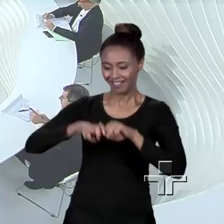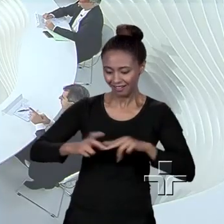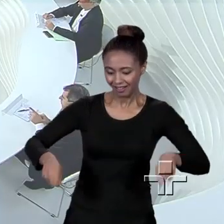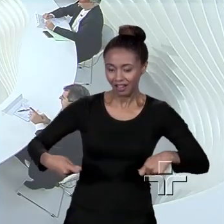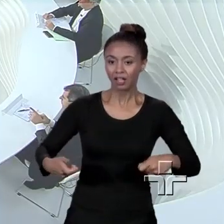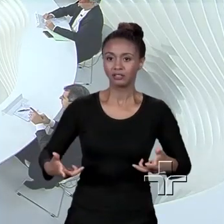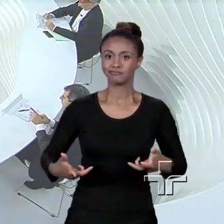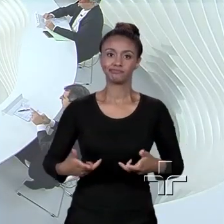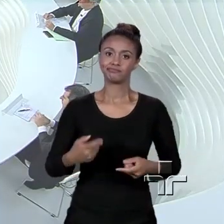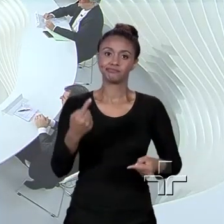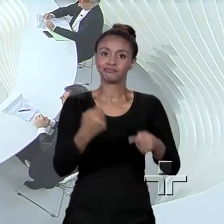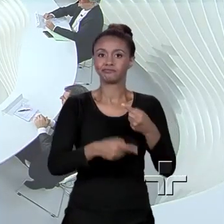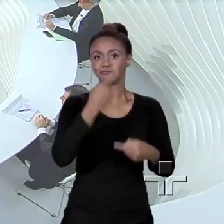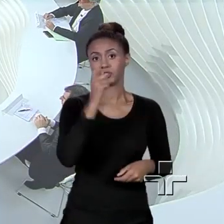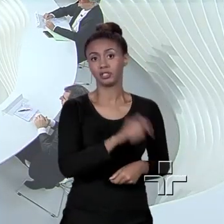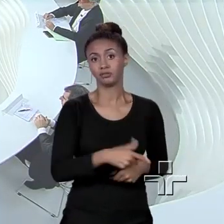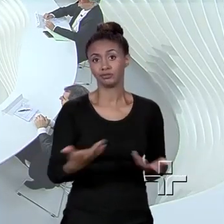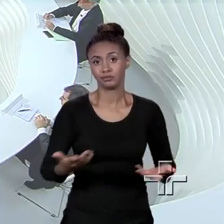acha